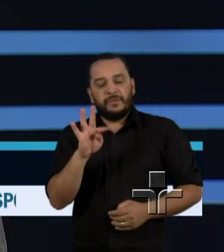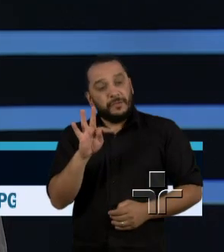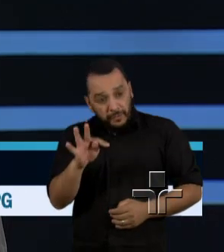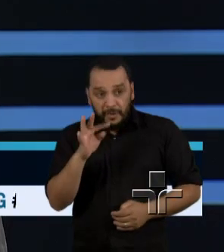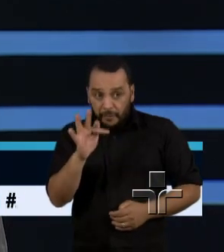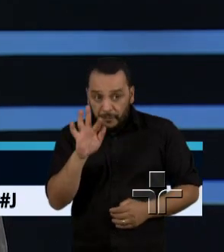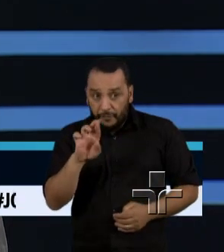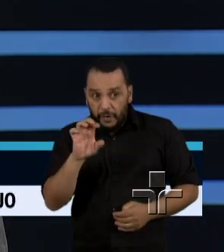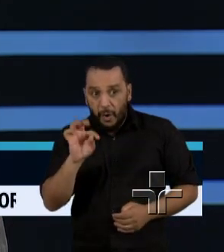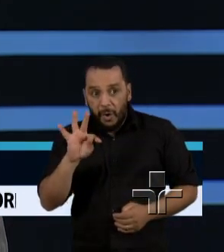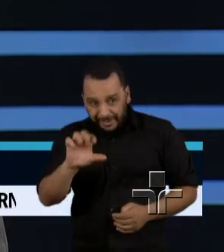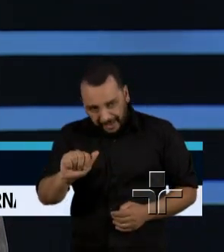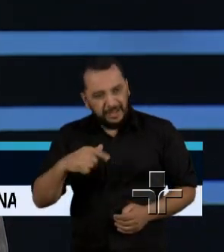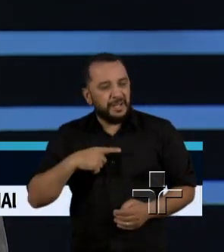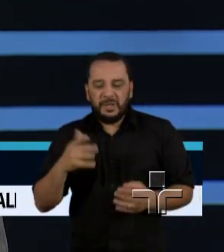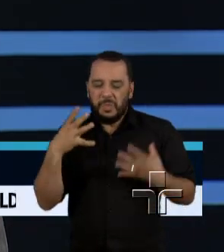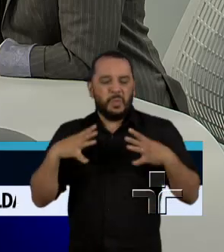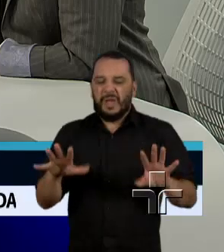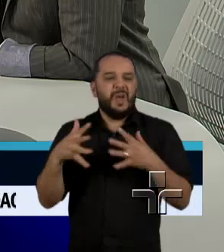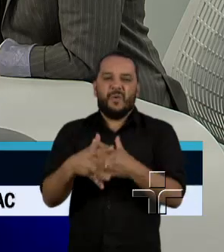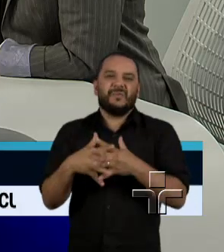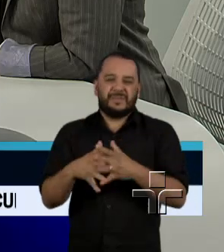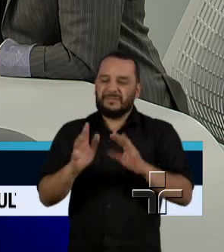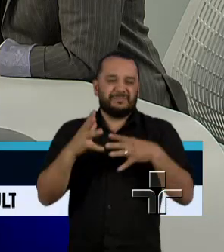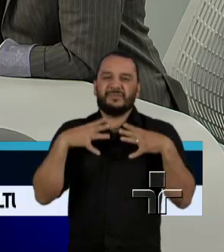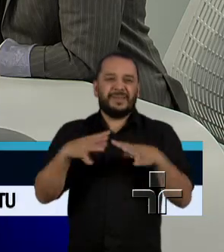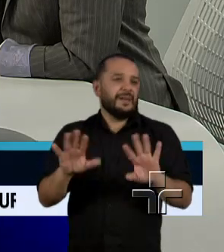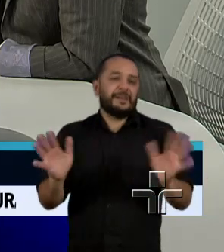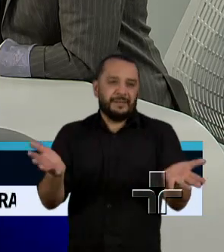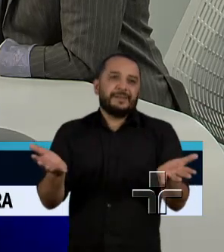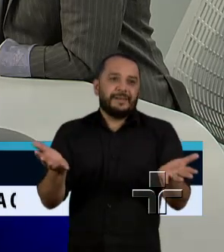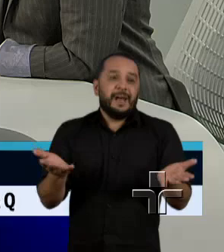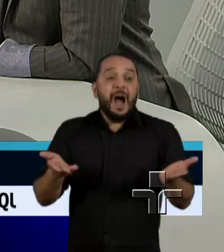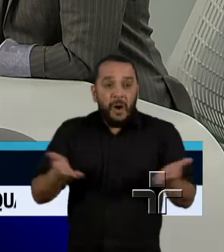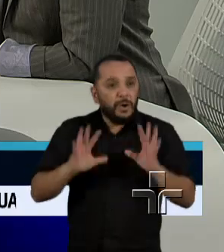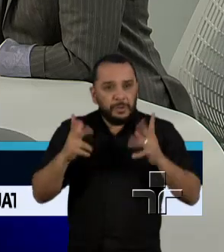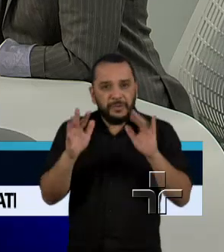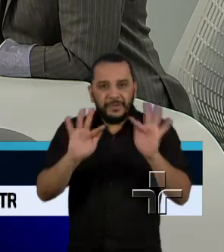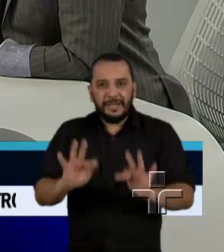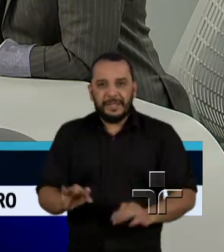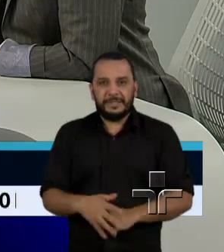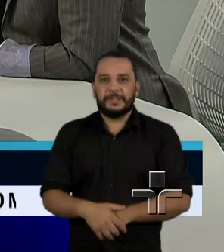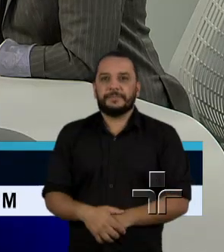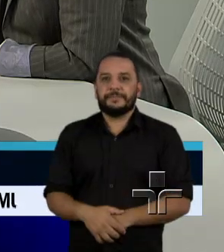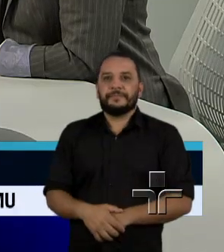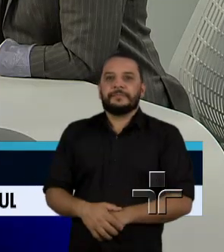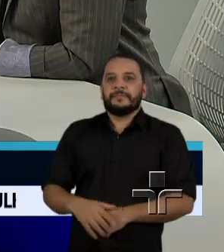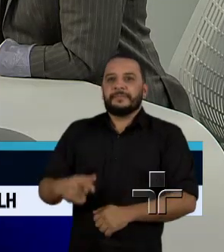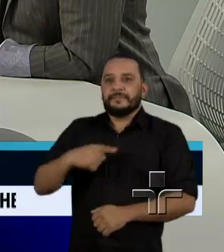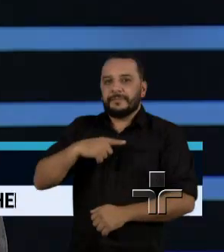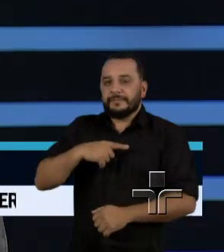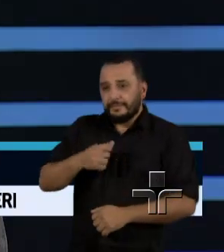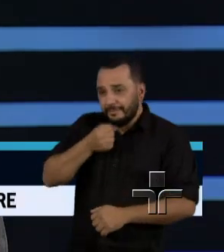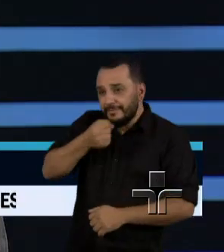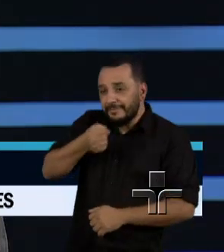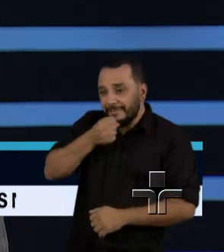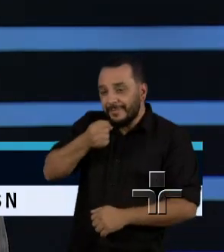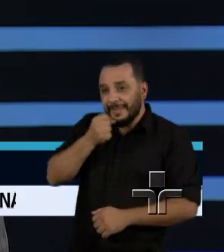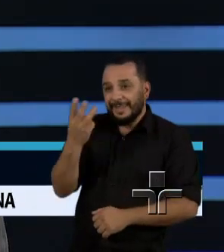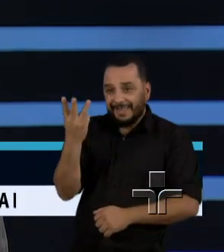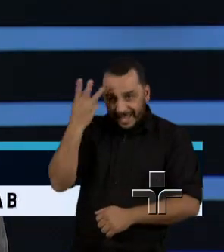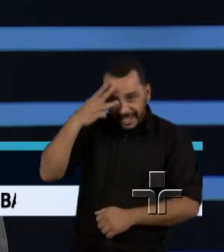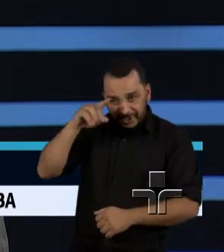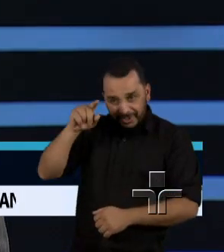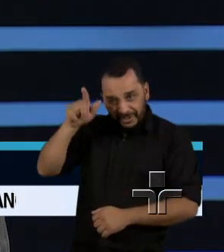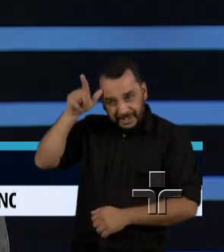pouco nebulosa. Então, parece que está todo mundo muito feliz. Você sabe que eu entrevistei o deputado 3 dias antes dele